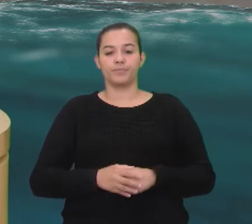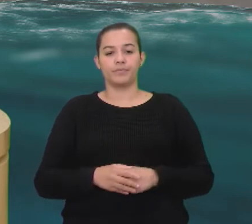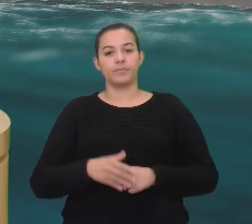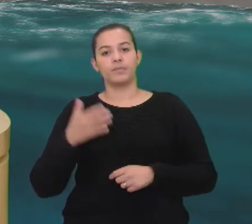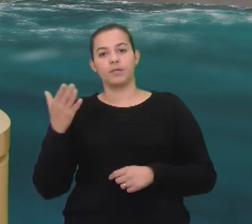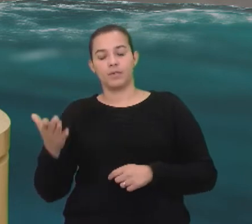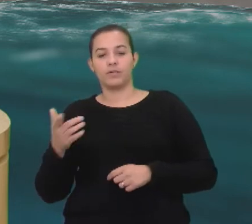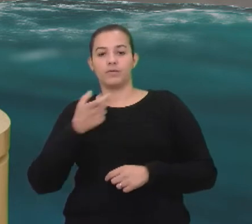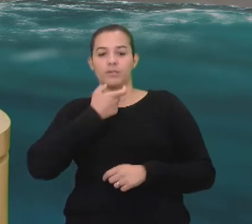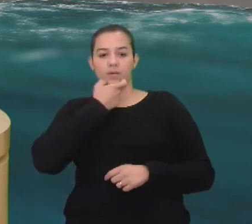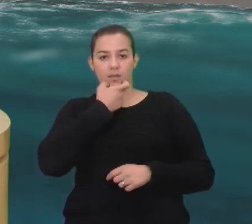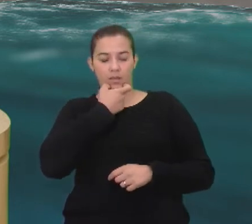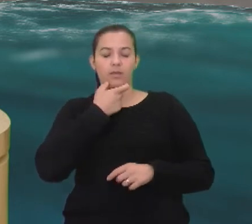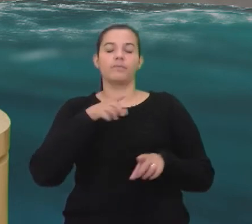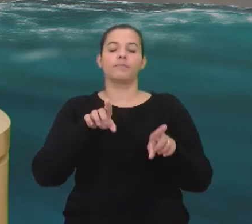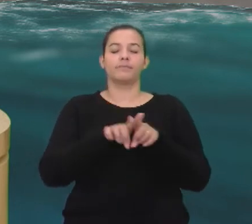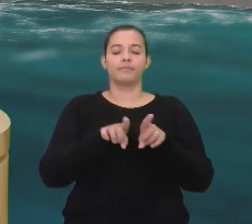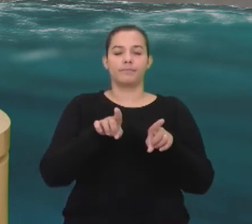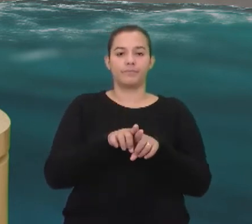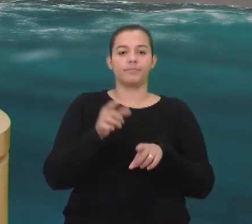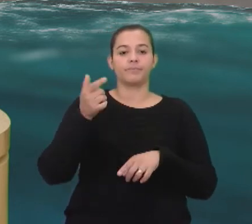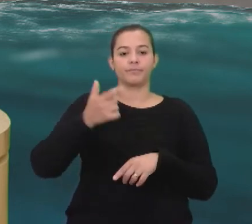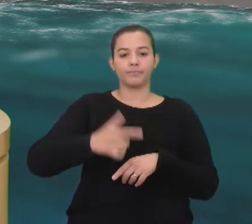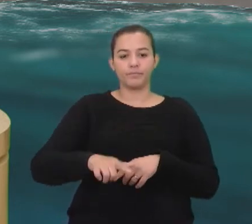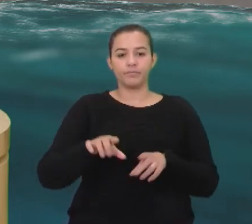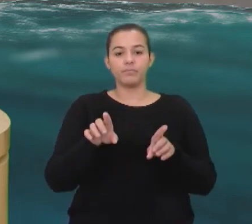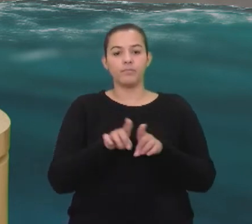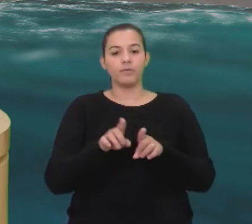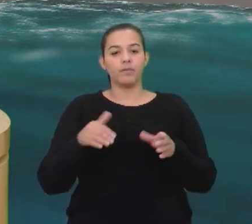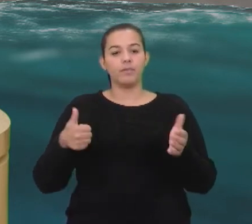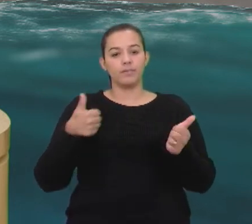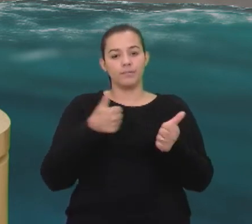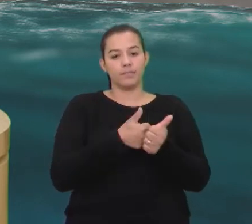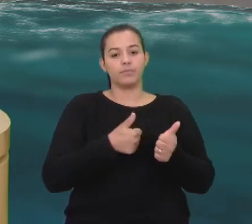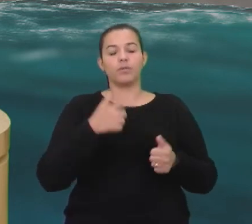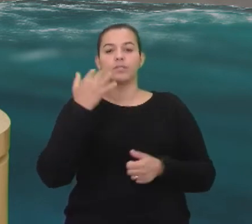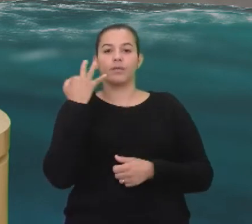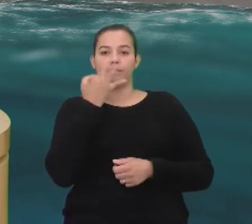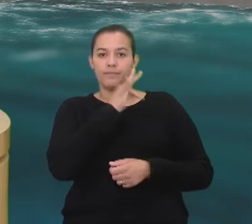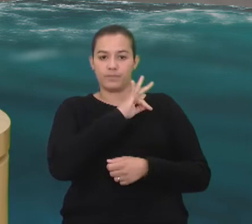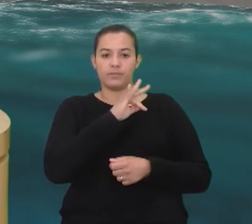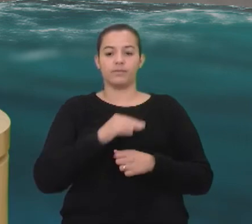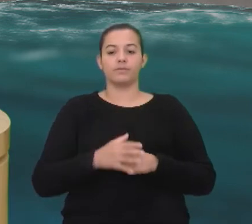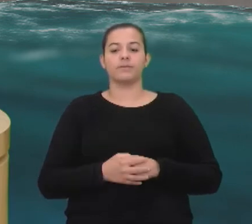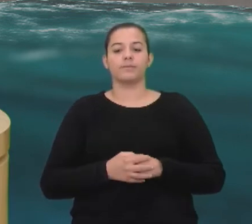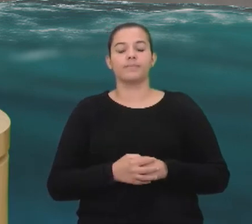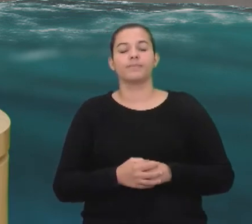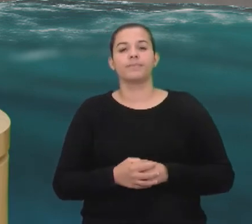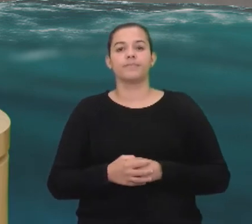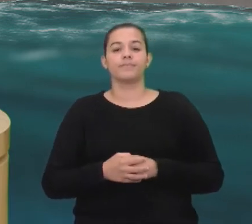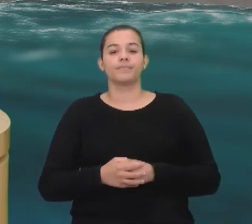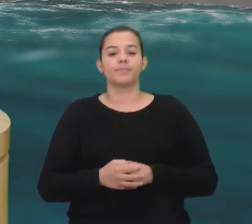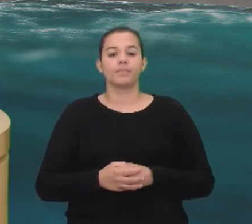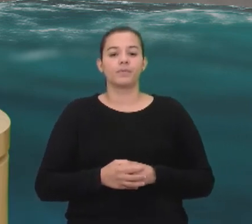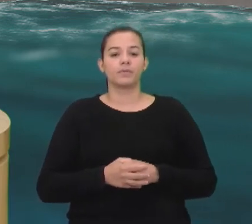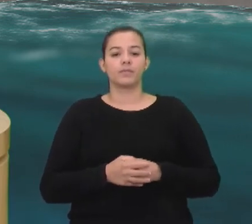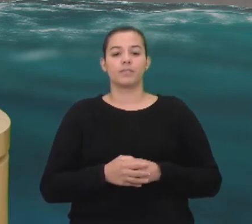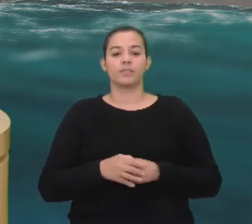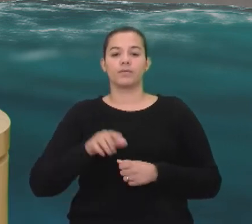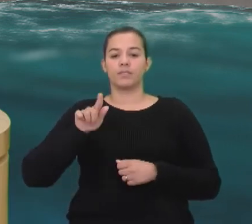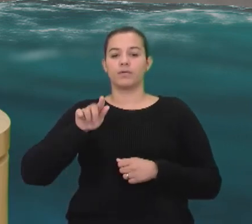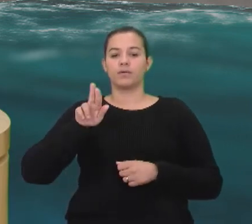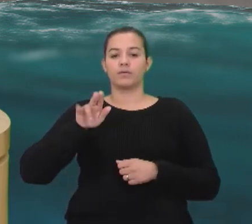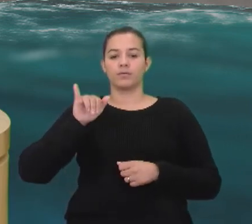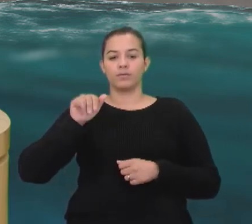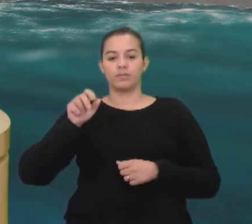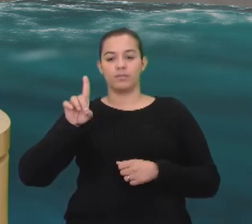da Inglaterra e é o caso aí mais emblemático e até mais próximo da gente, que é o caso da França, aí, né, na Guiana Francesa, que é